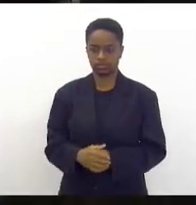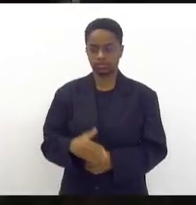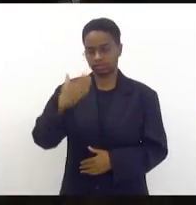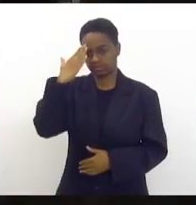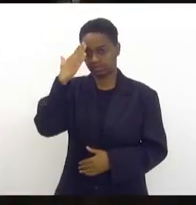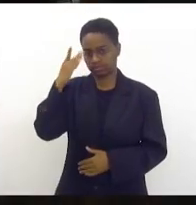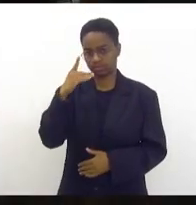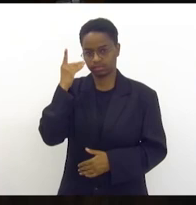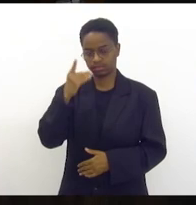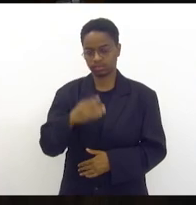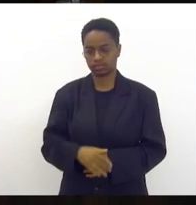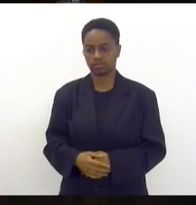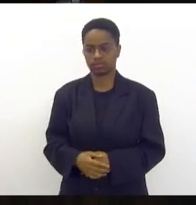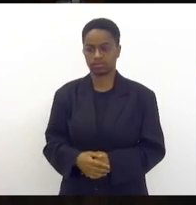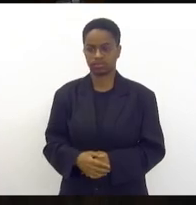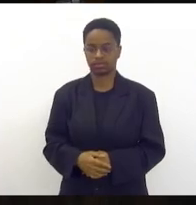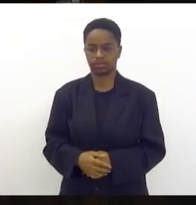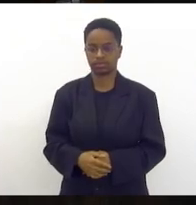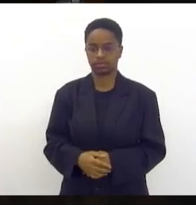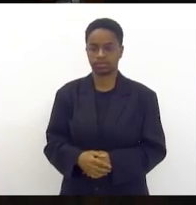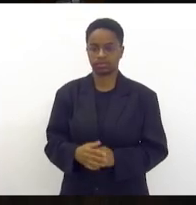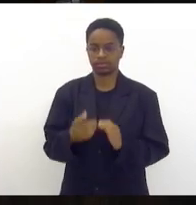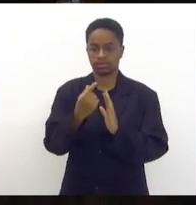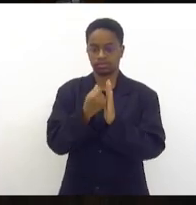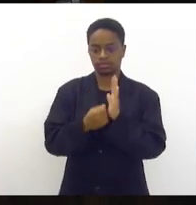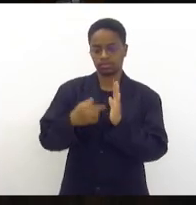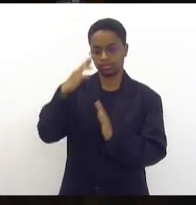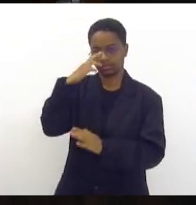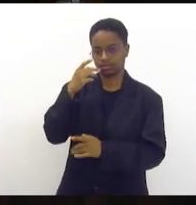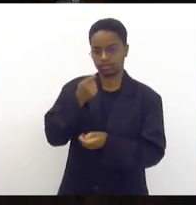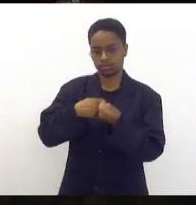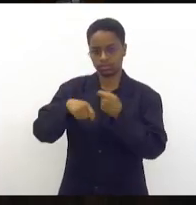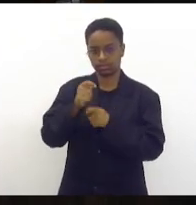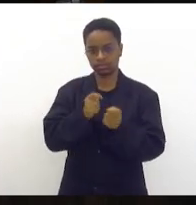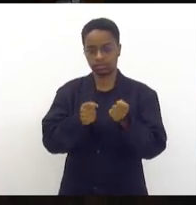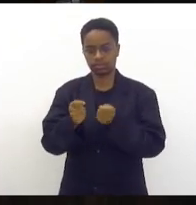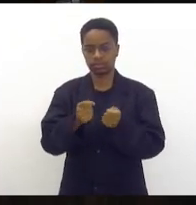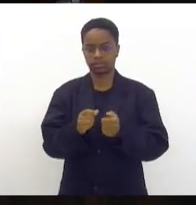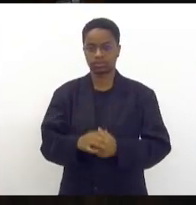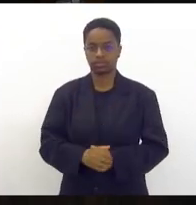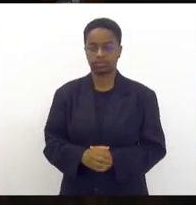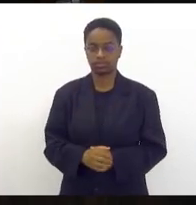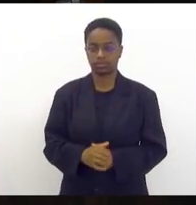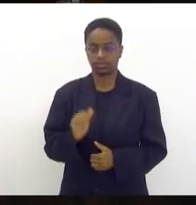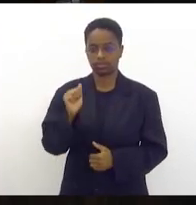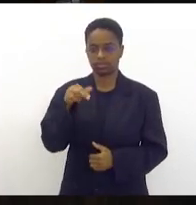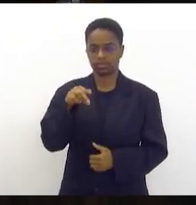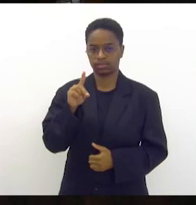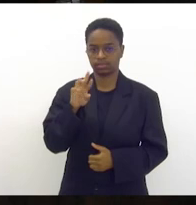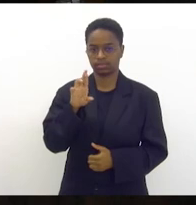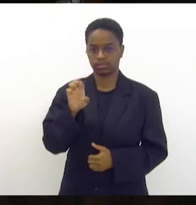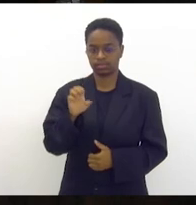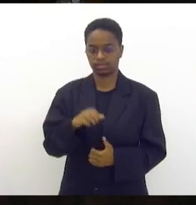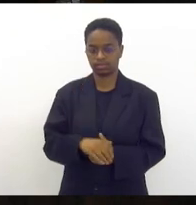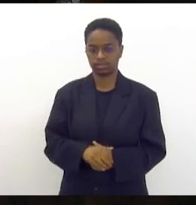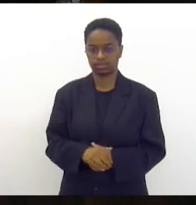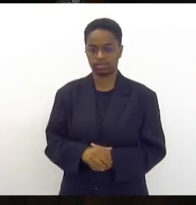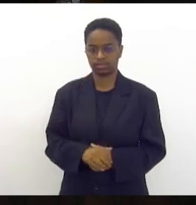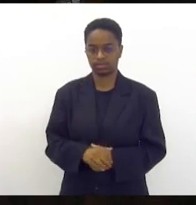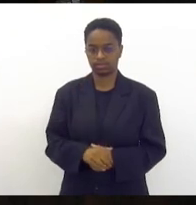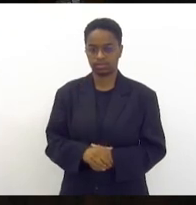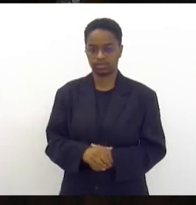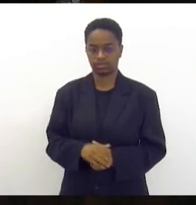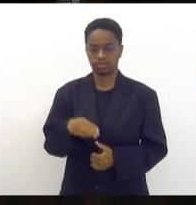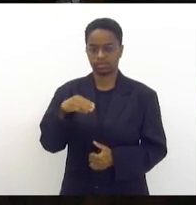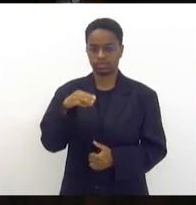meu deputado. Orçamento, Finanças e Fiscalização Financeira e Controle, André Correia.